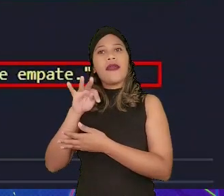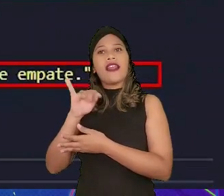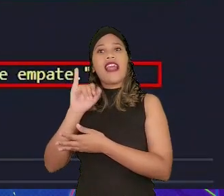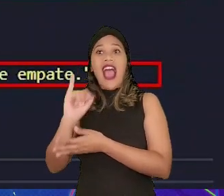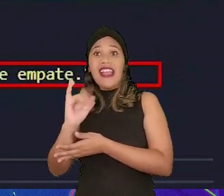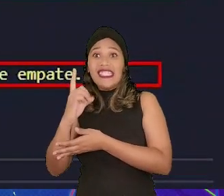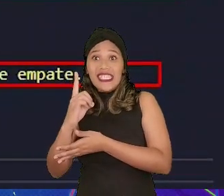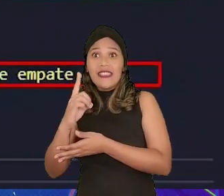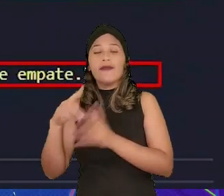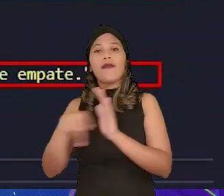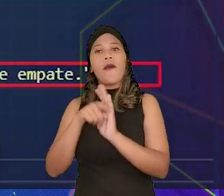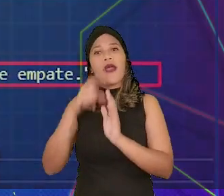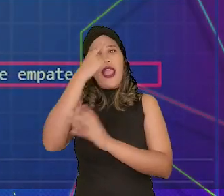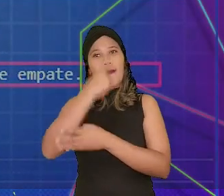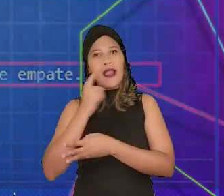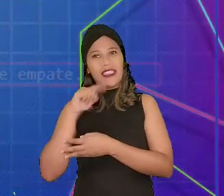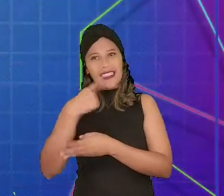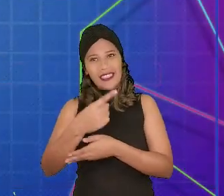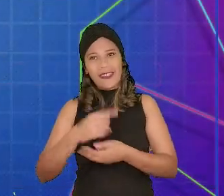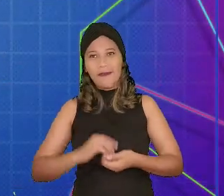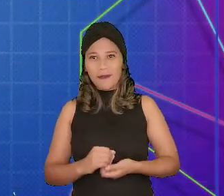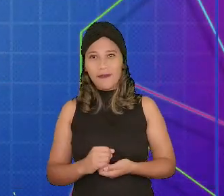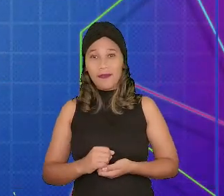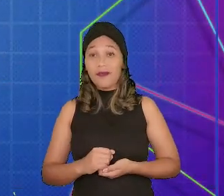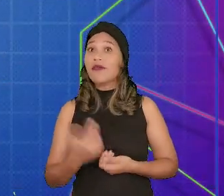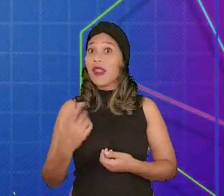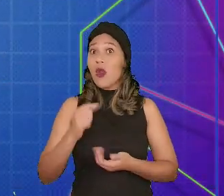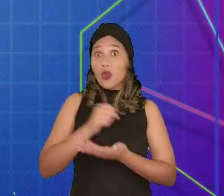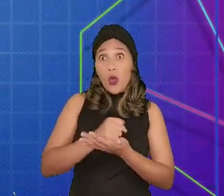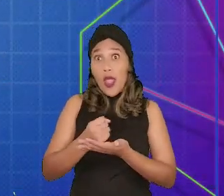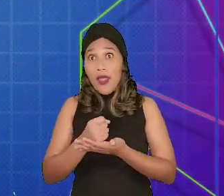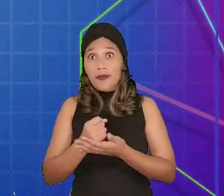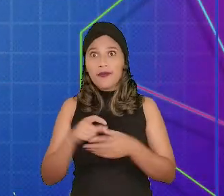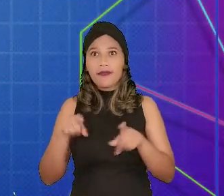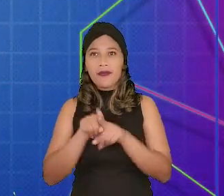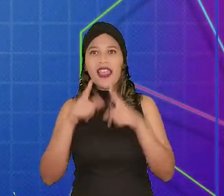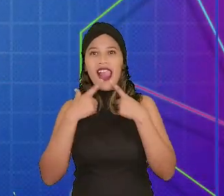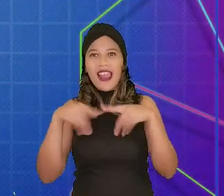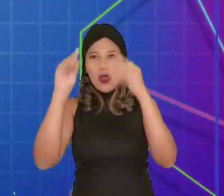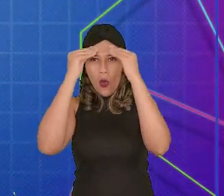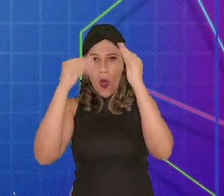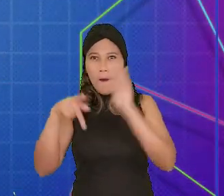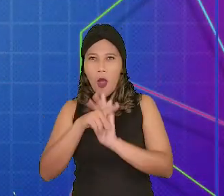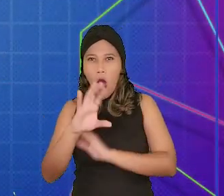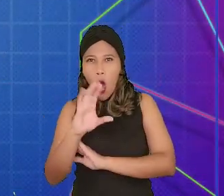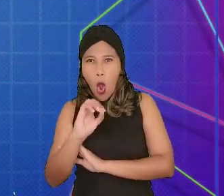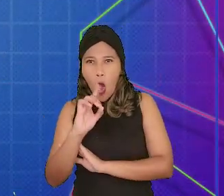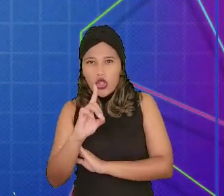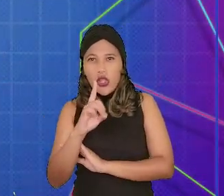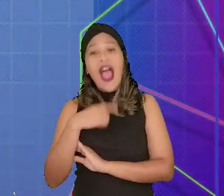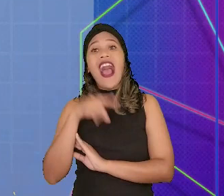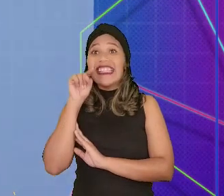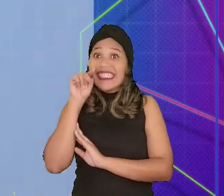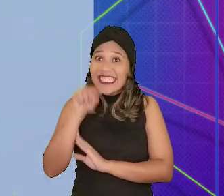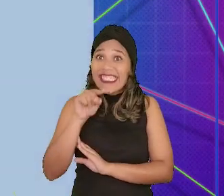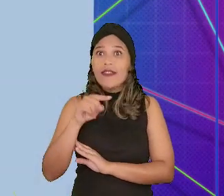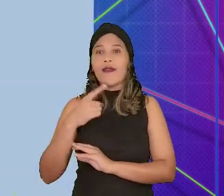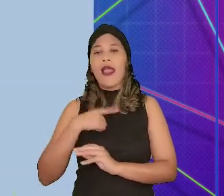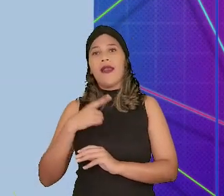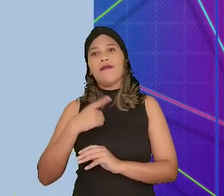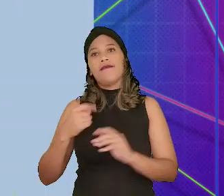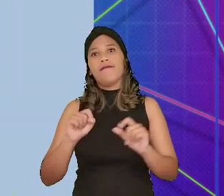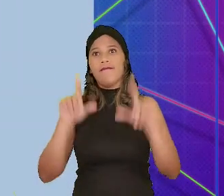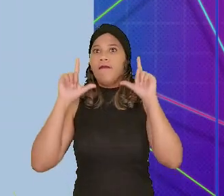document.getElementById, como mostra a imagem a seguir. E no game, além da linguagem dos códigos, é assim que irá aparecer na tela